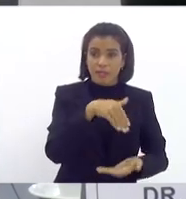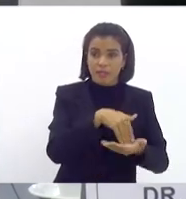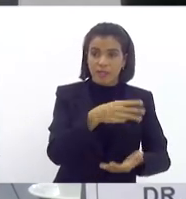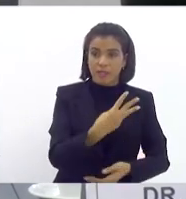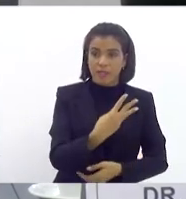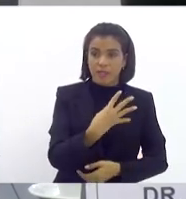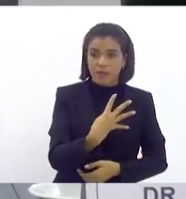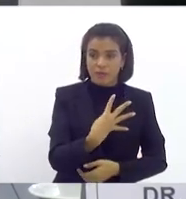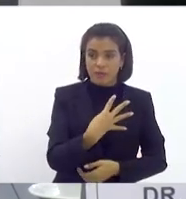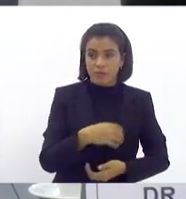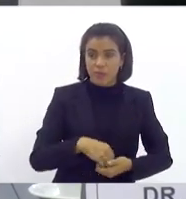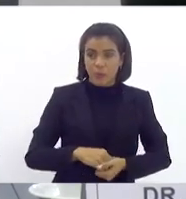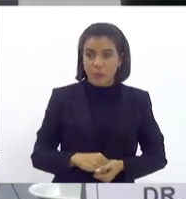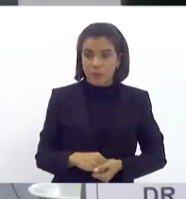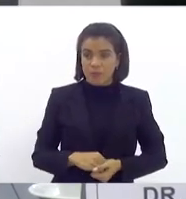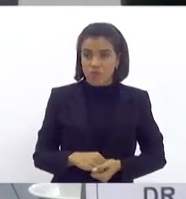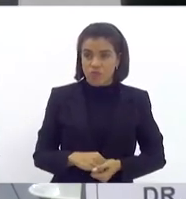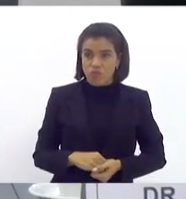ressalvado...